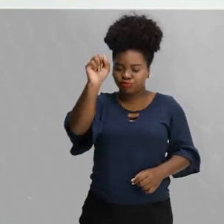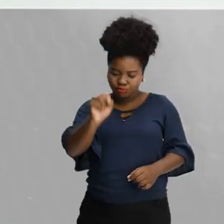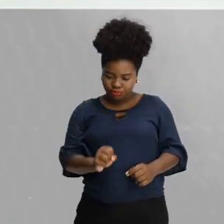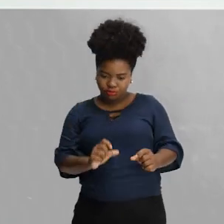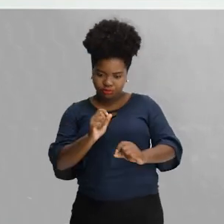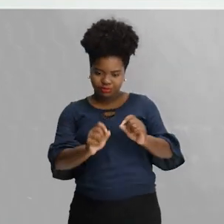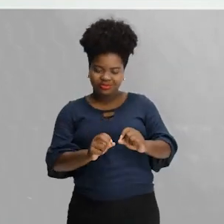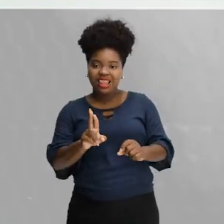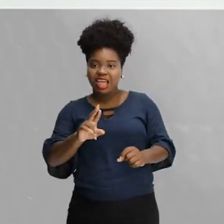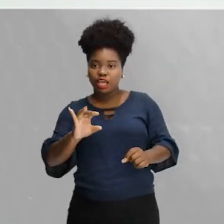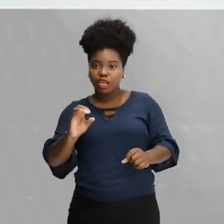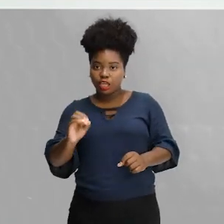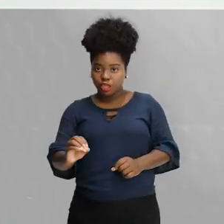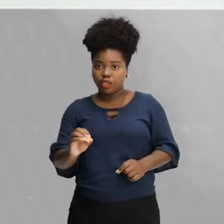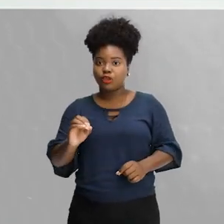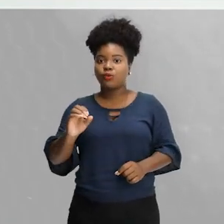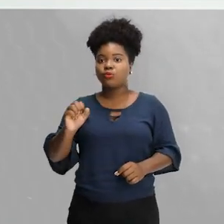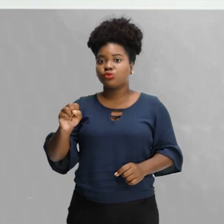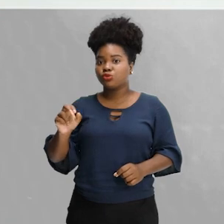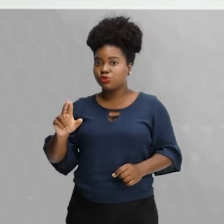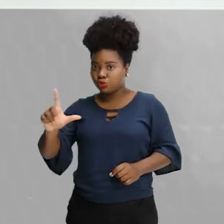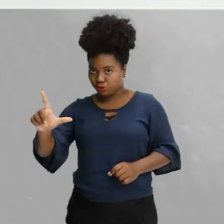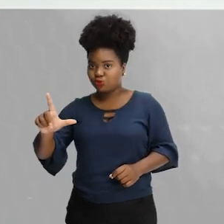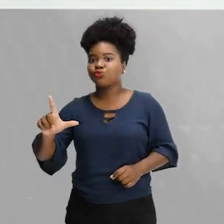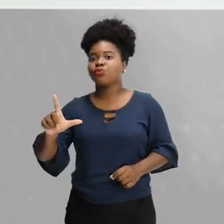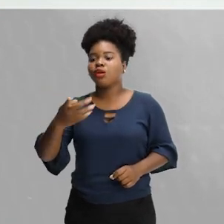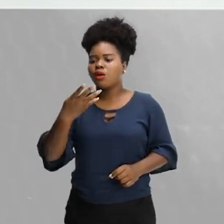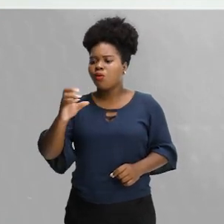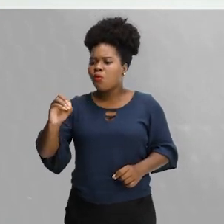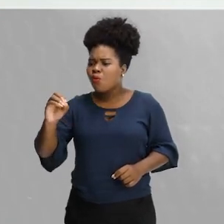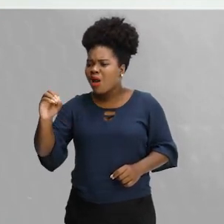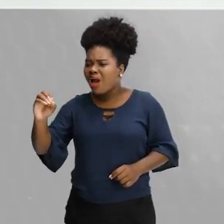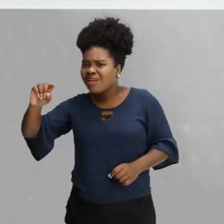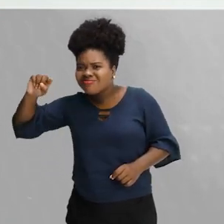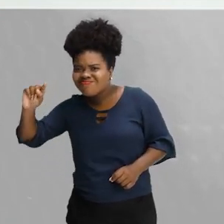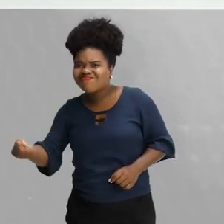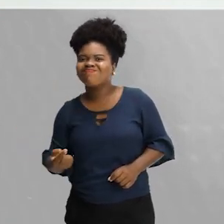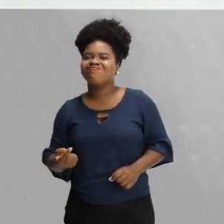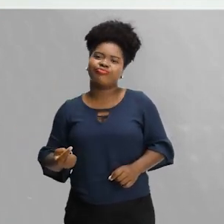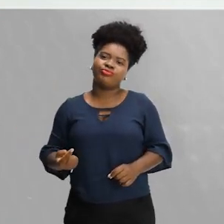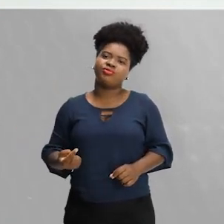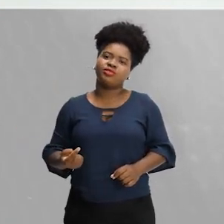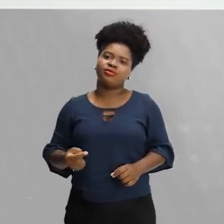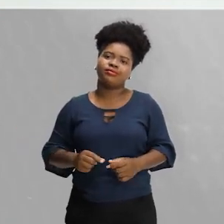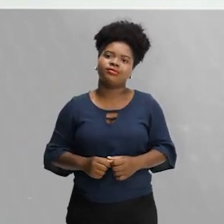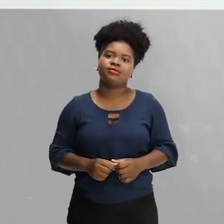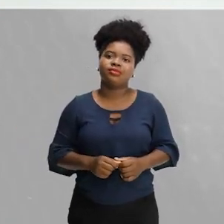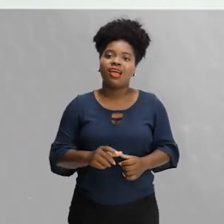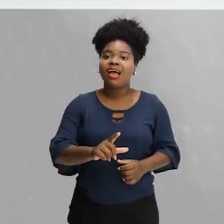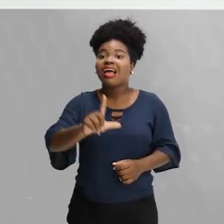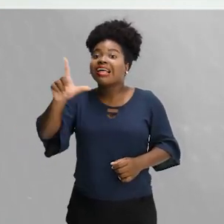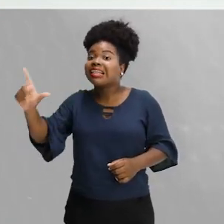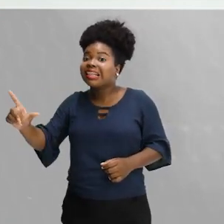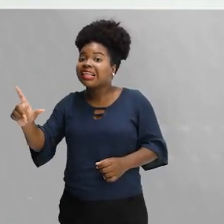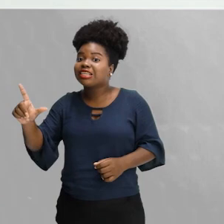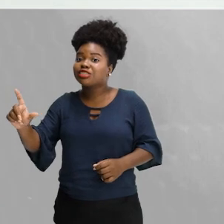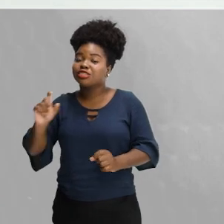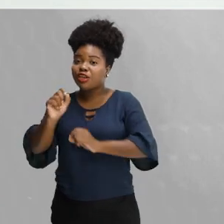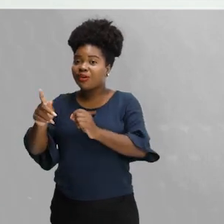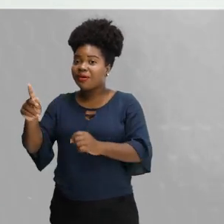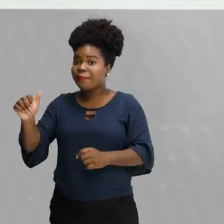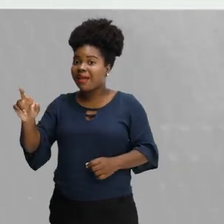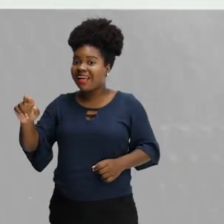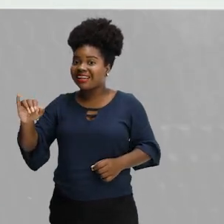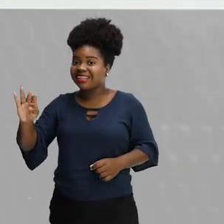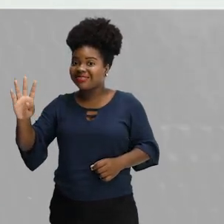nós vamos para o Rio Grande do Sul, 4.100 e poucos quilômetros. A leste, nós vamos sair da Paraíba, na Ponta do